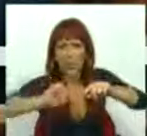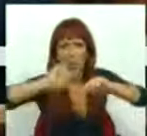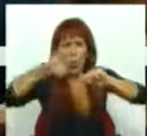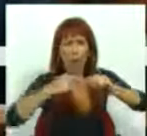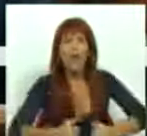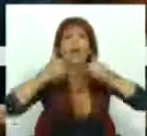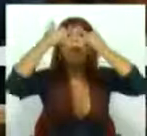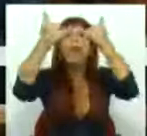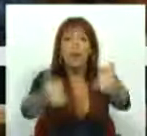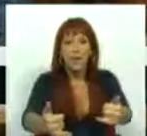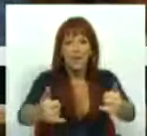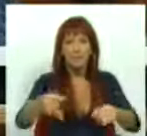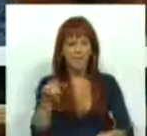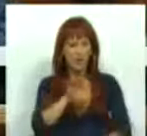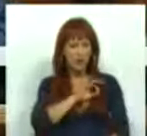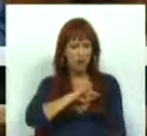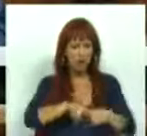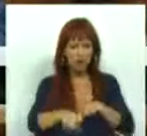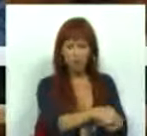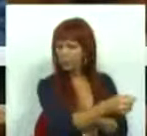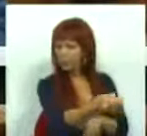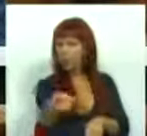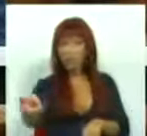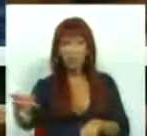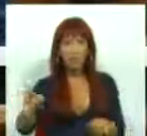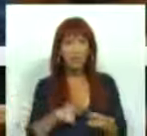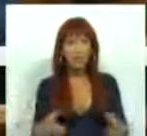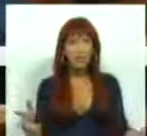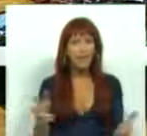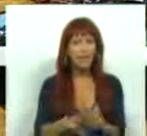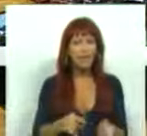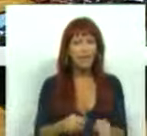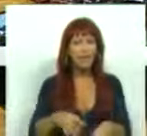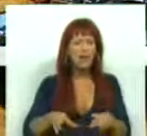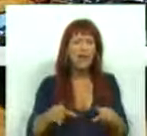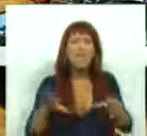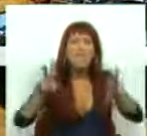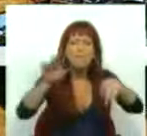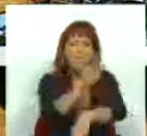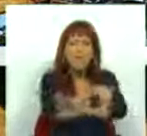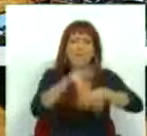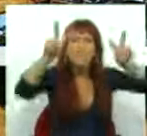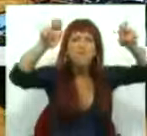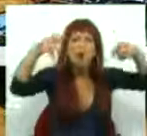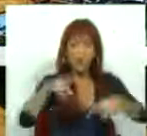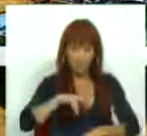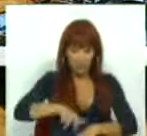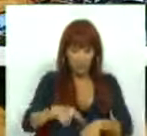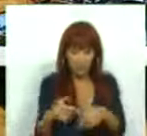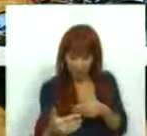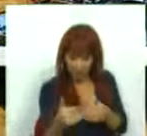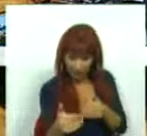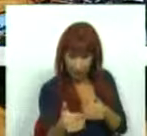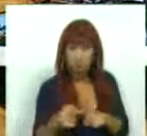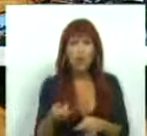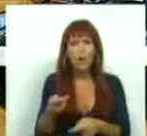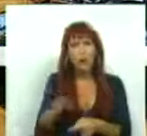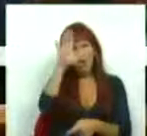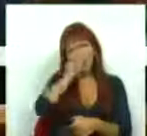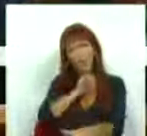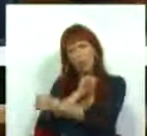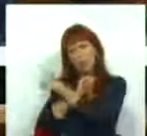seguinte. Senhores deputados, a verdadeira folga que tivemos em Portugal foi a folga do governo